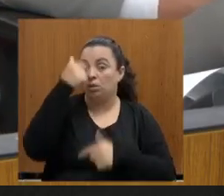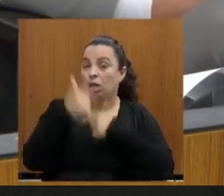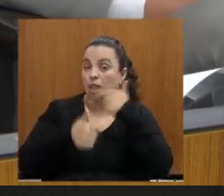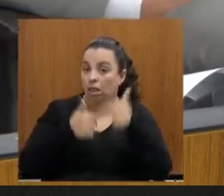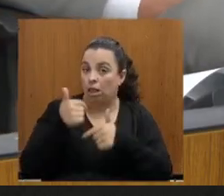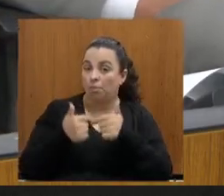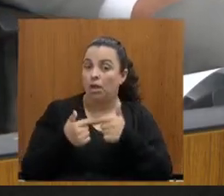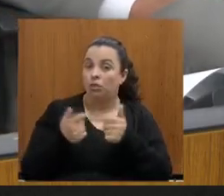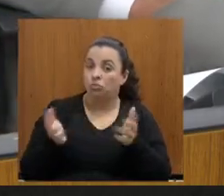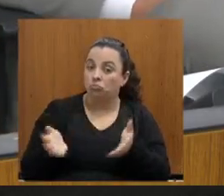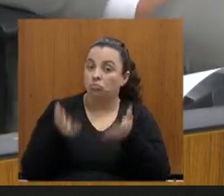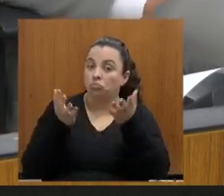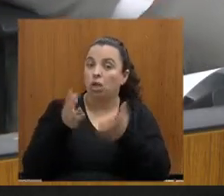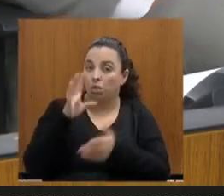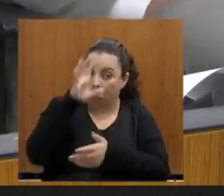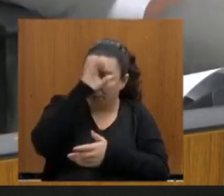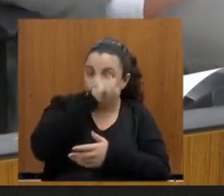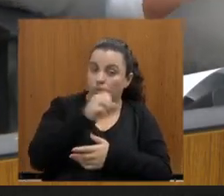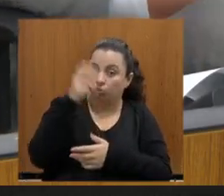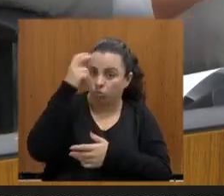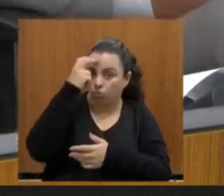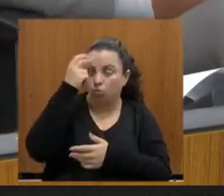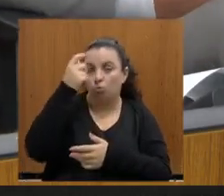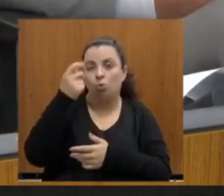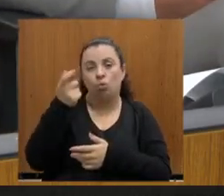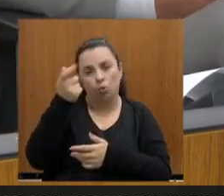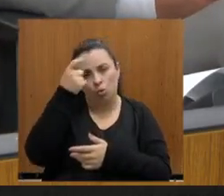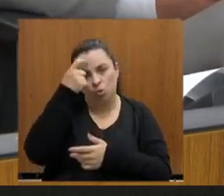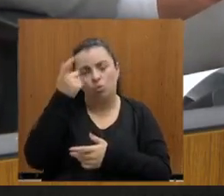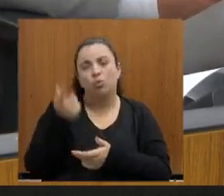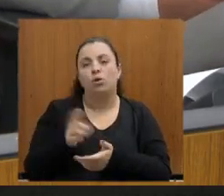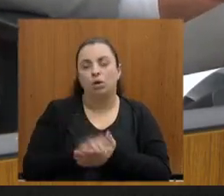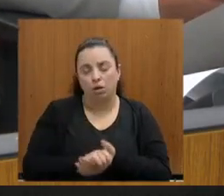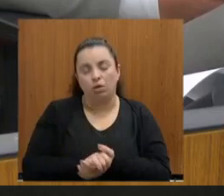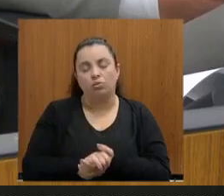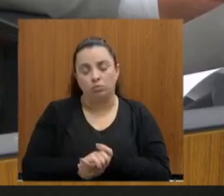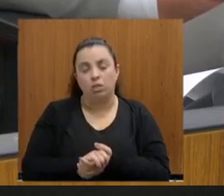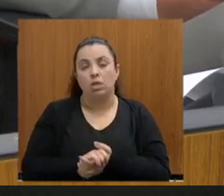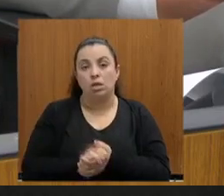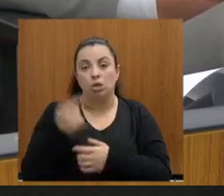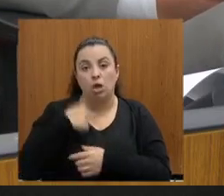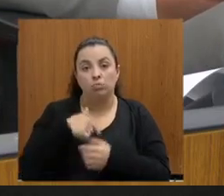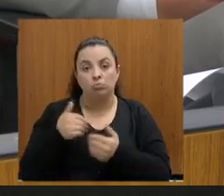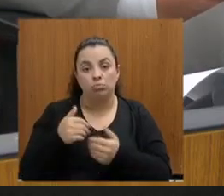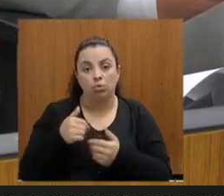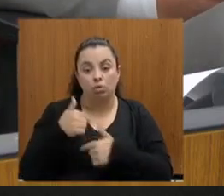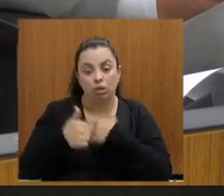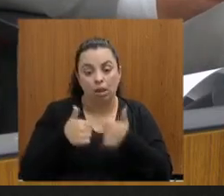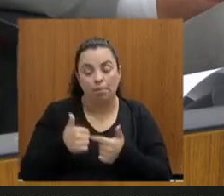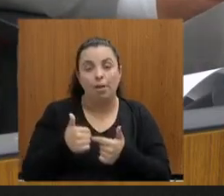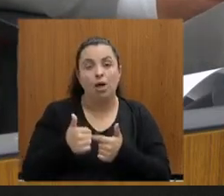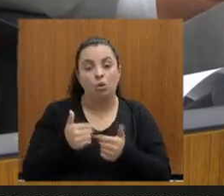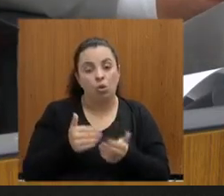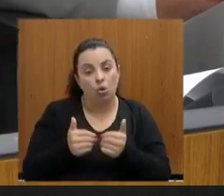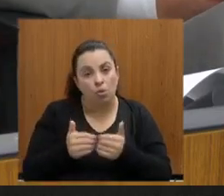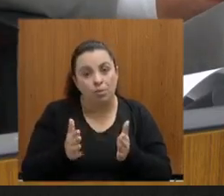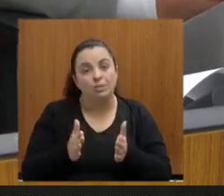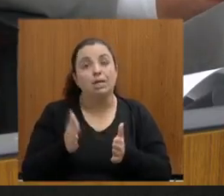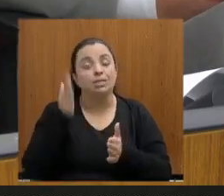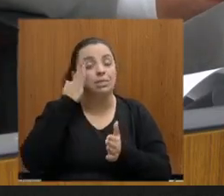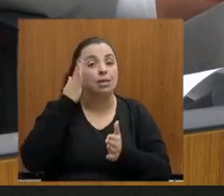cultural mas da gente de fato começar qualquer atividade não é garantido que nós estamos cumprindo todos os requisitos de